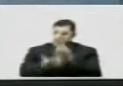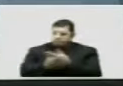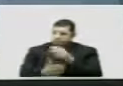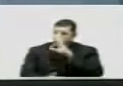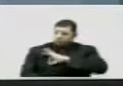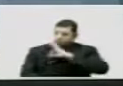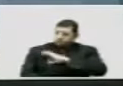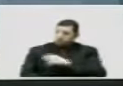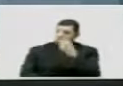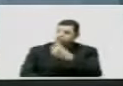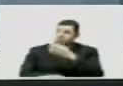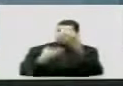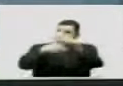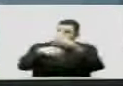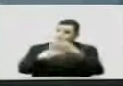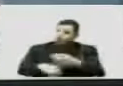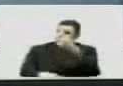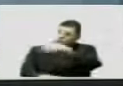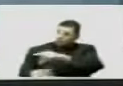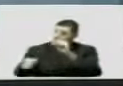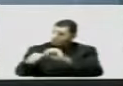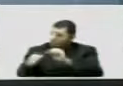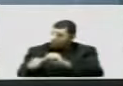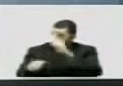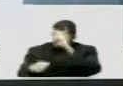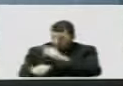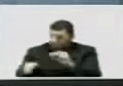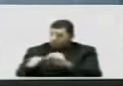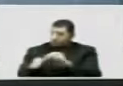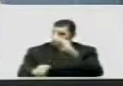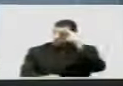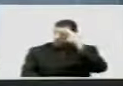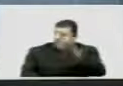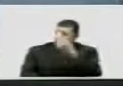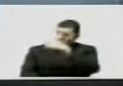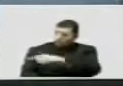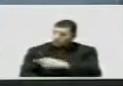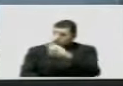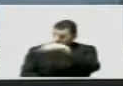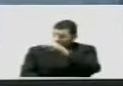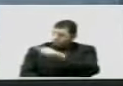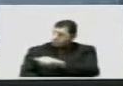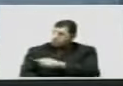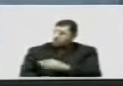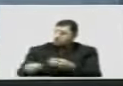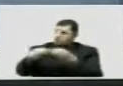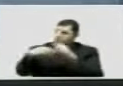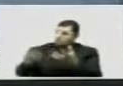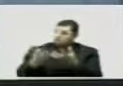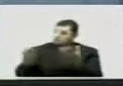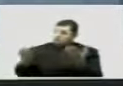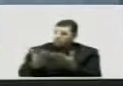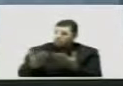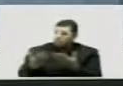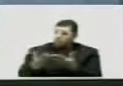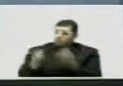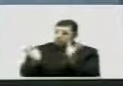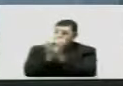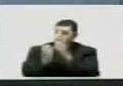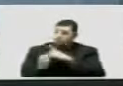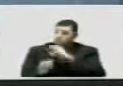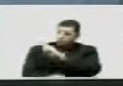o salário de um concurso que ele fez, de soldados que ele foi para lá nomear e que a turma tem